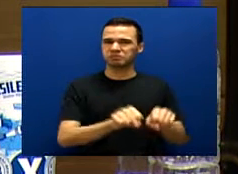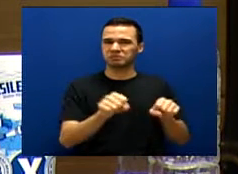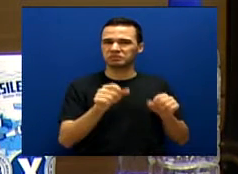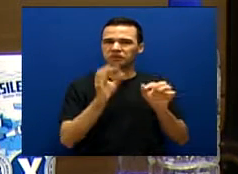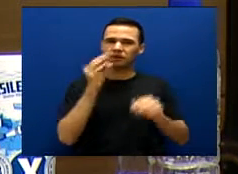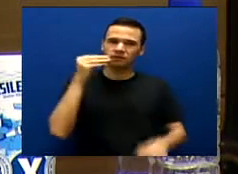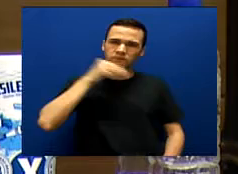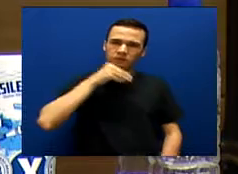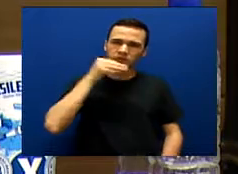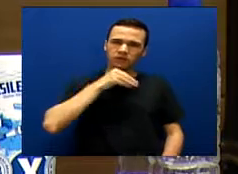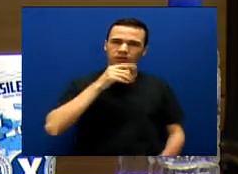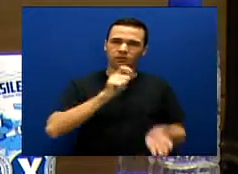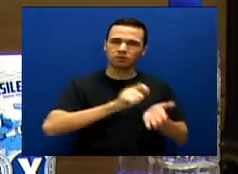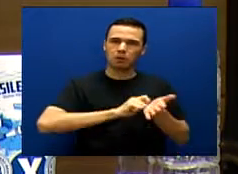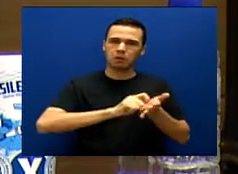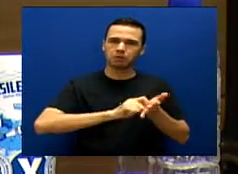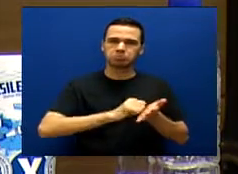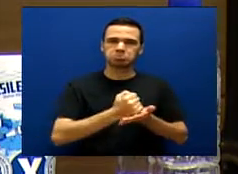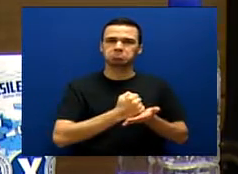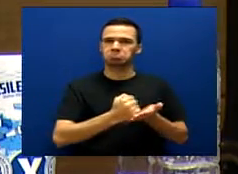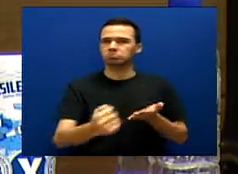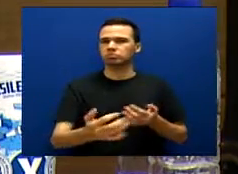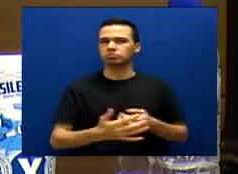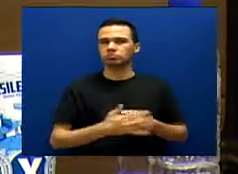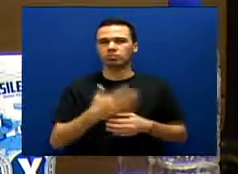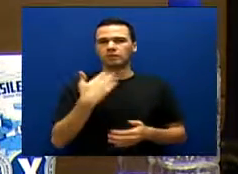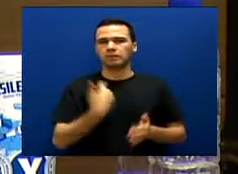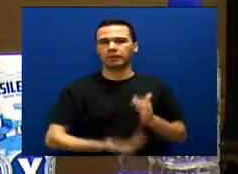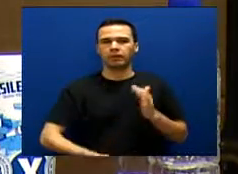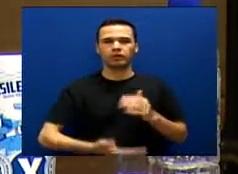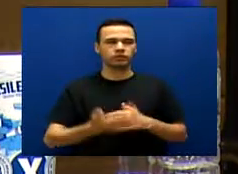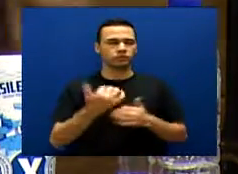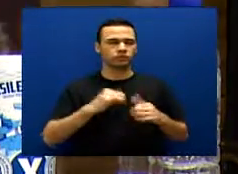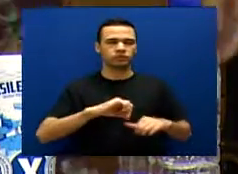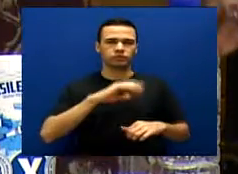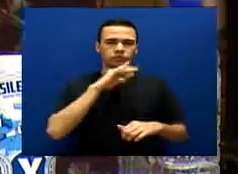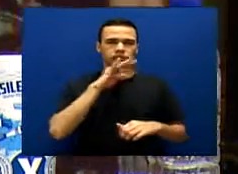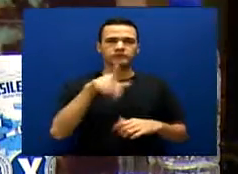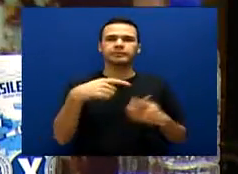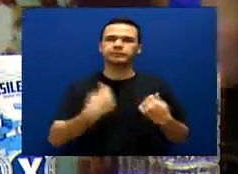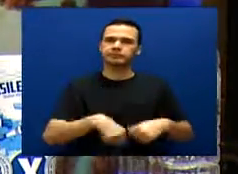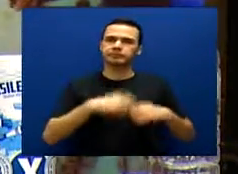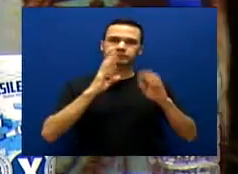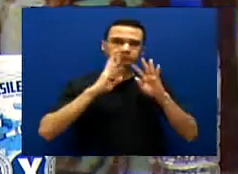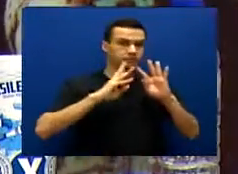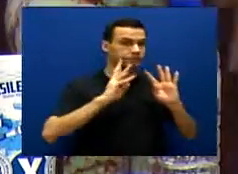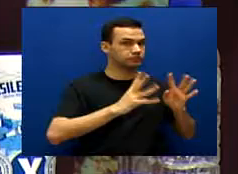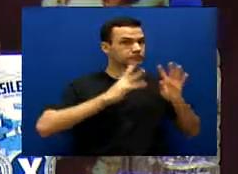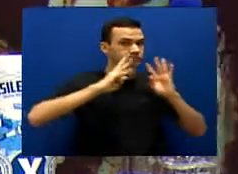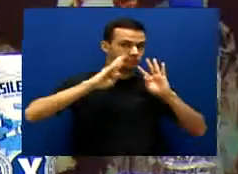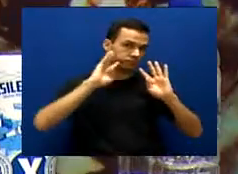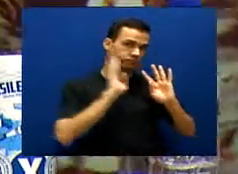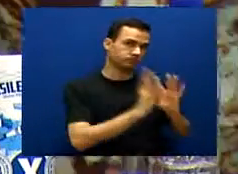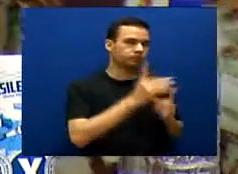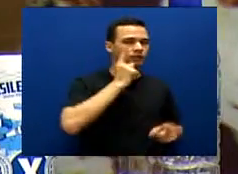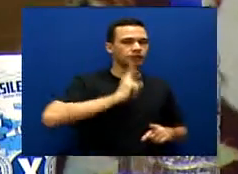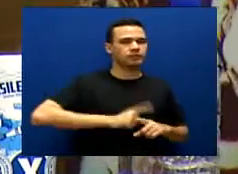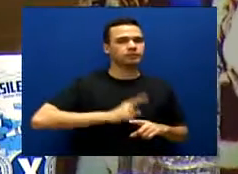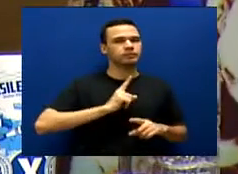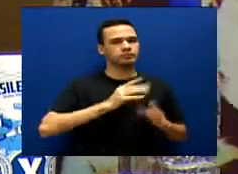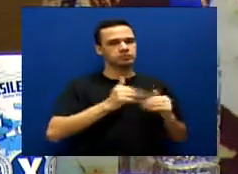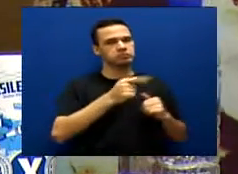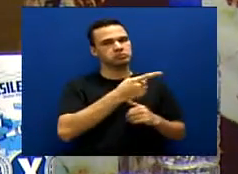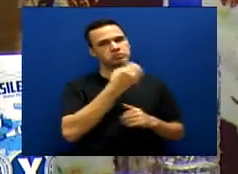ou a borracha não apaga nada, ou diversos materiais, a gente tem que ficar atento com essas questões aí, porque tem que fazer uma licitação com